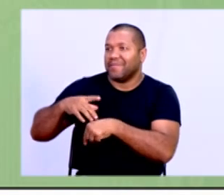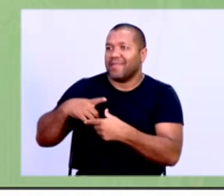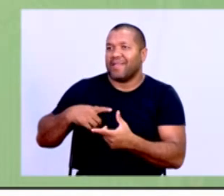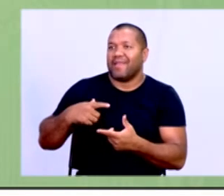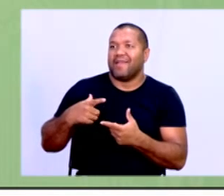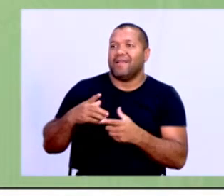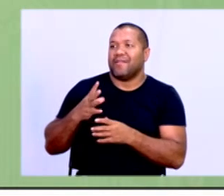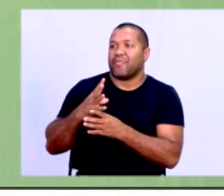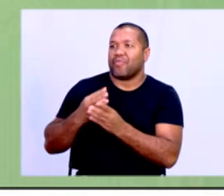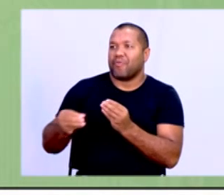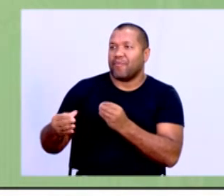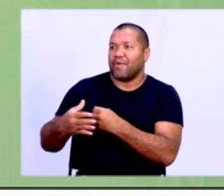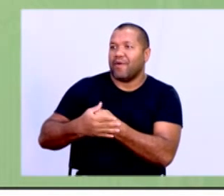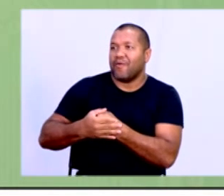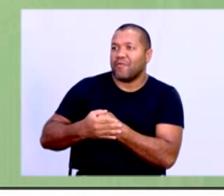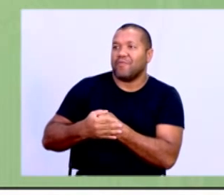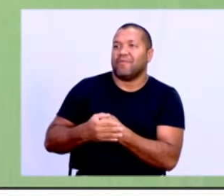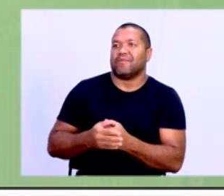É mais